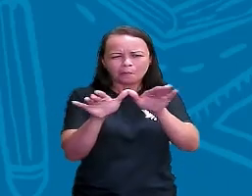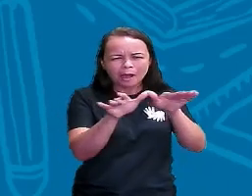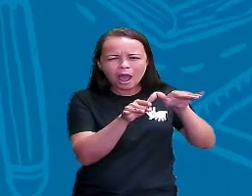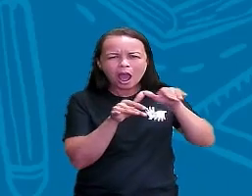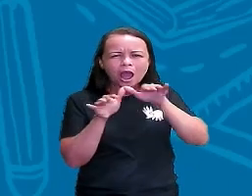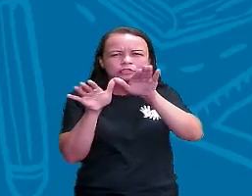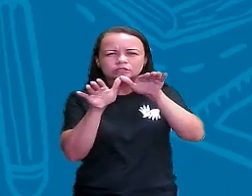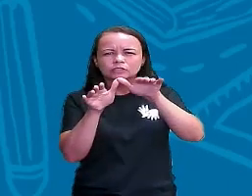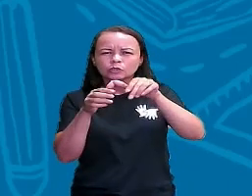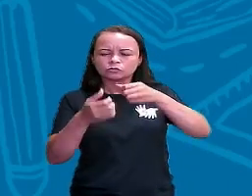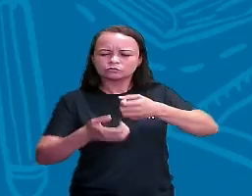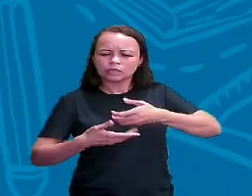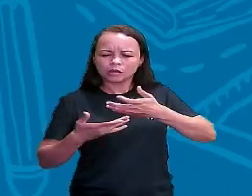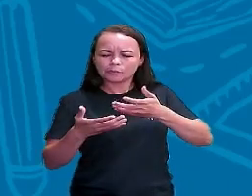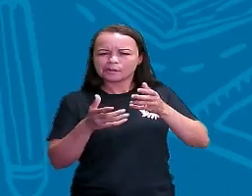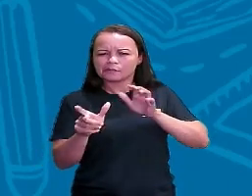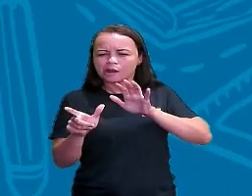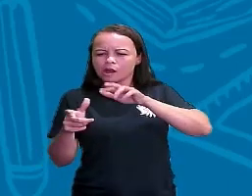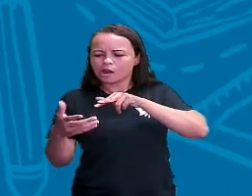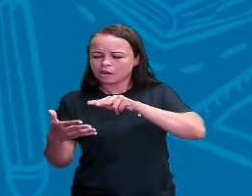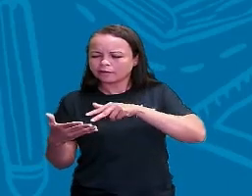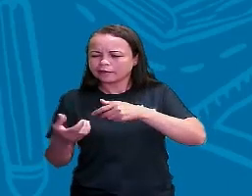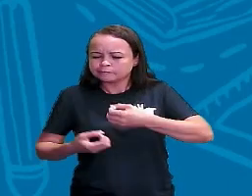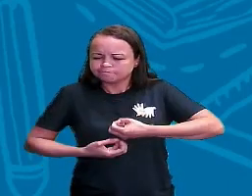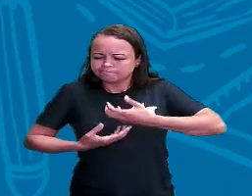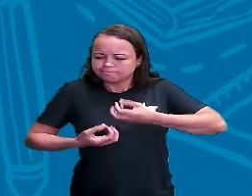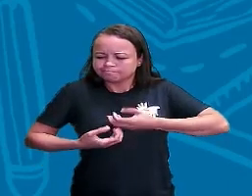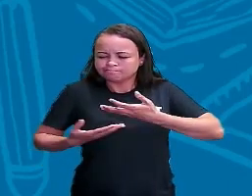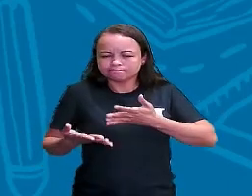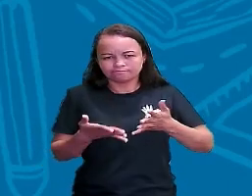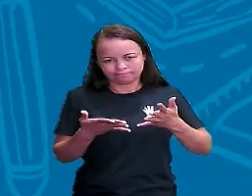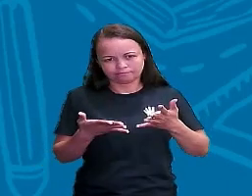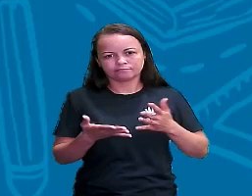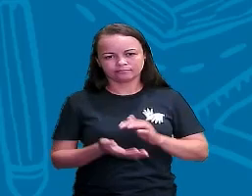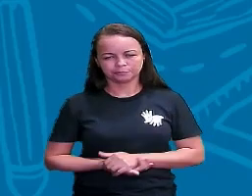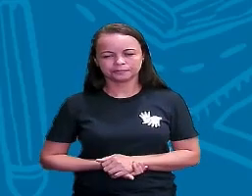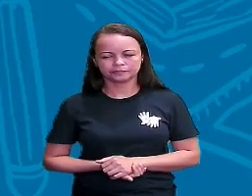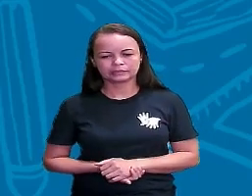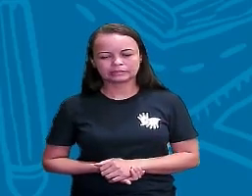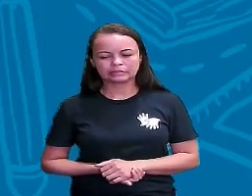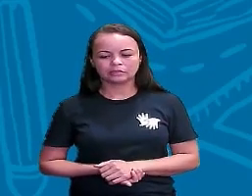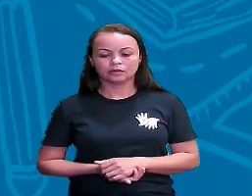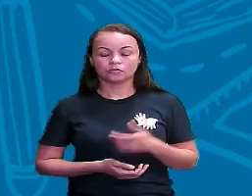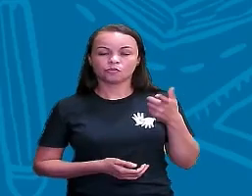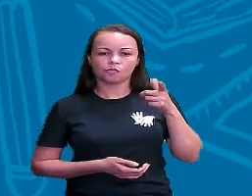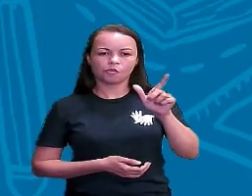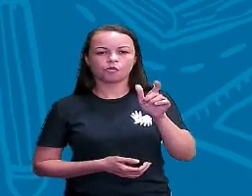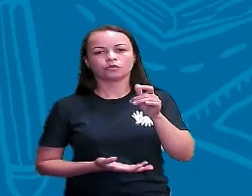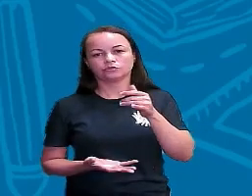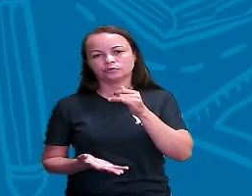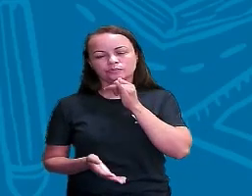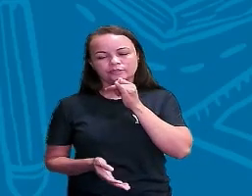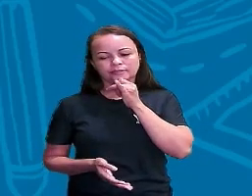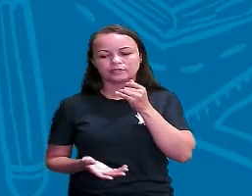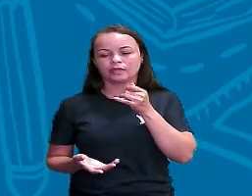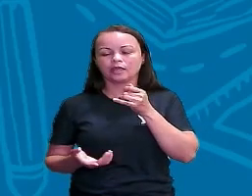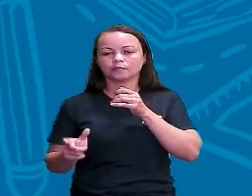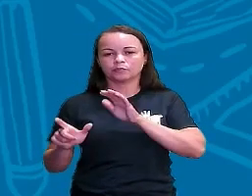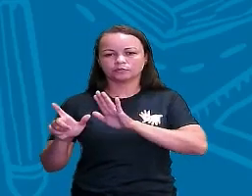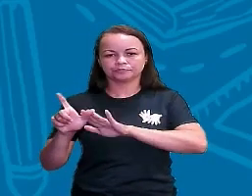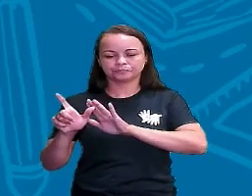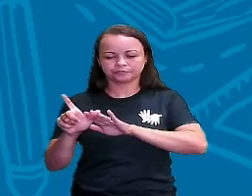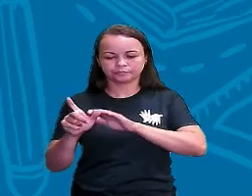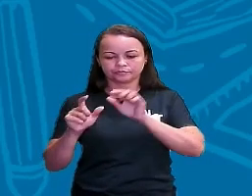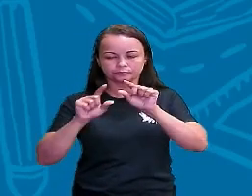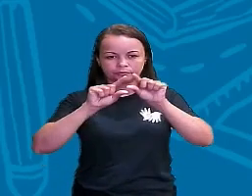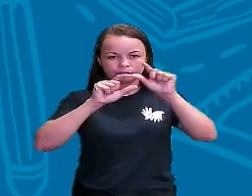onde e pousam no livro que leis. Outro exemplo de um texto conotativo, né? Essa